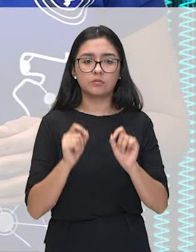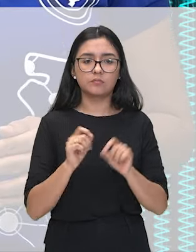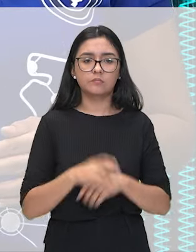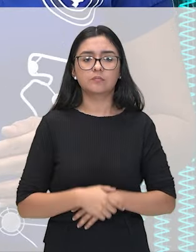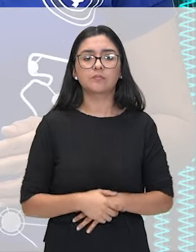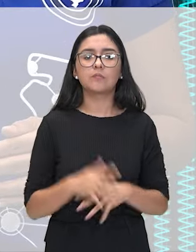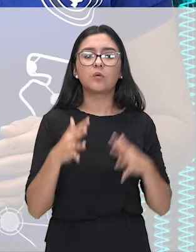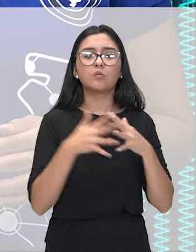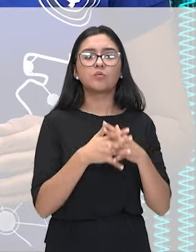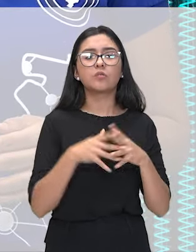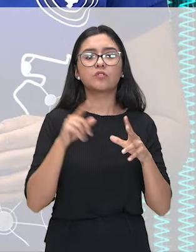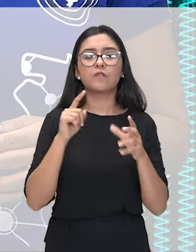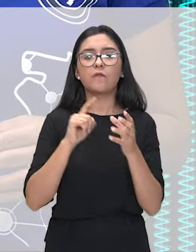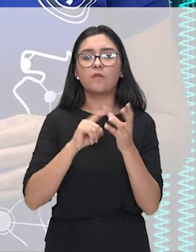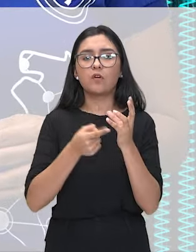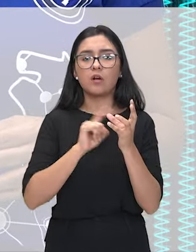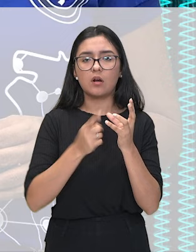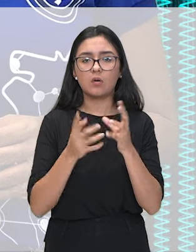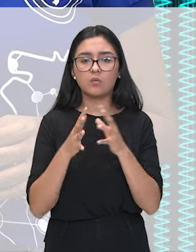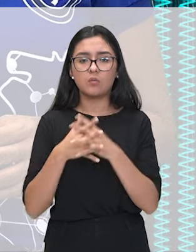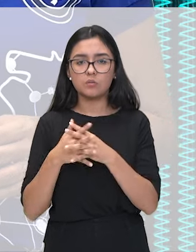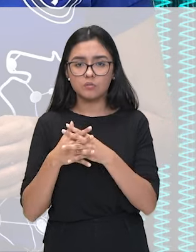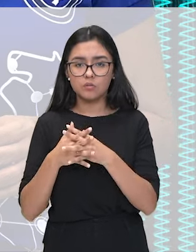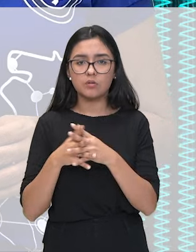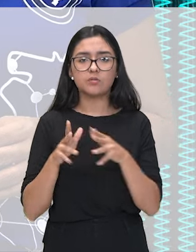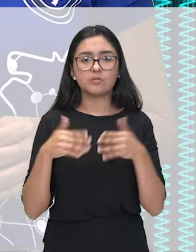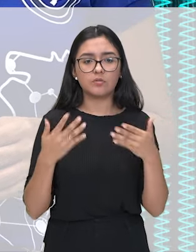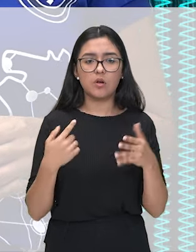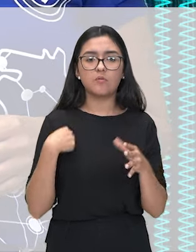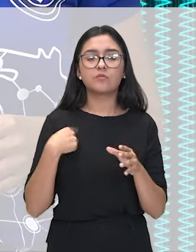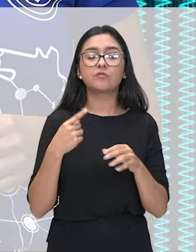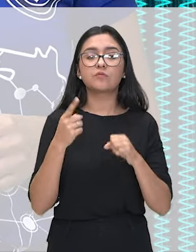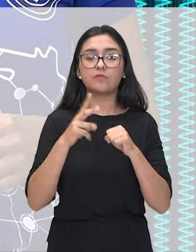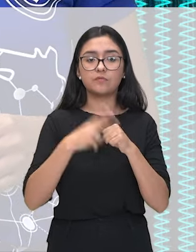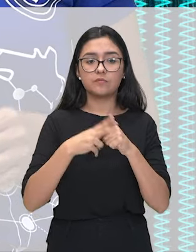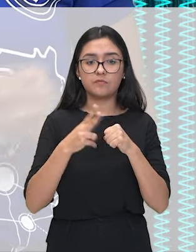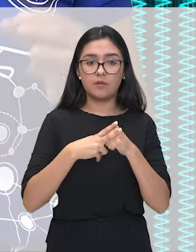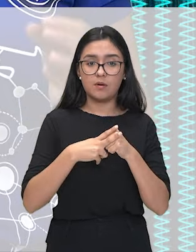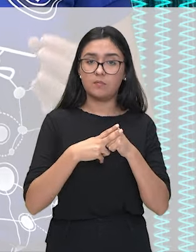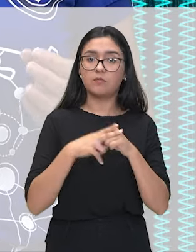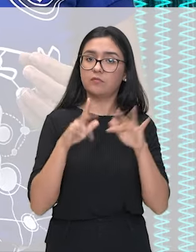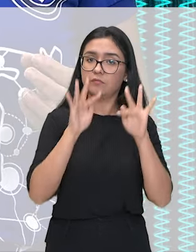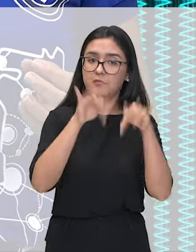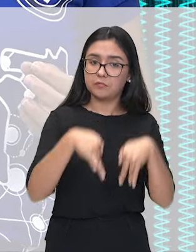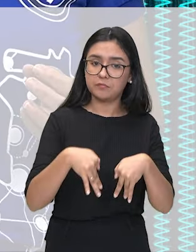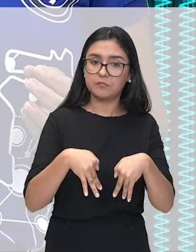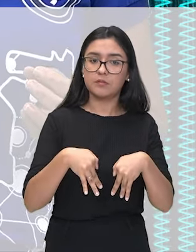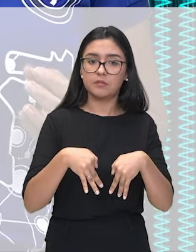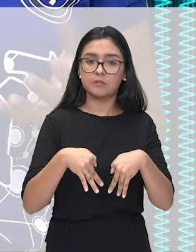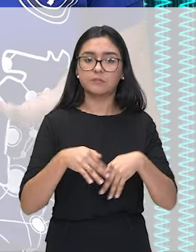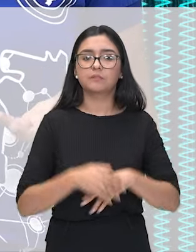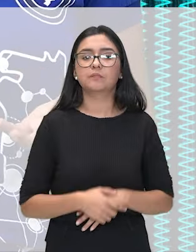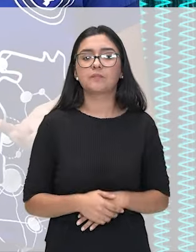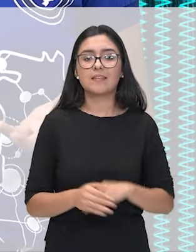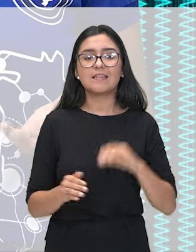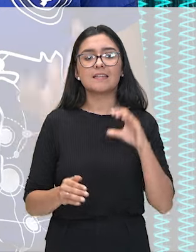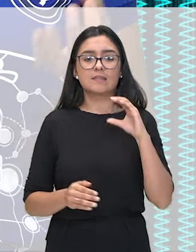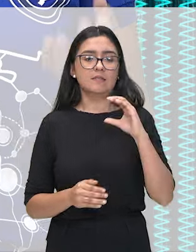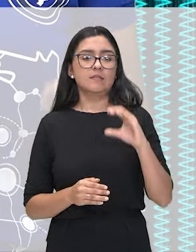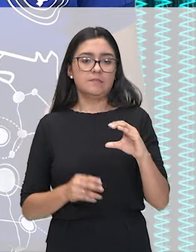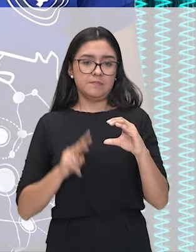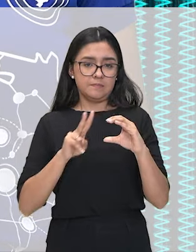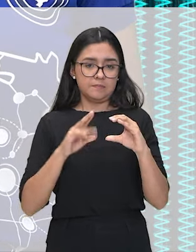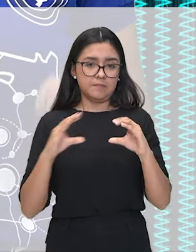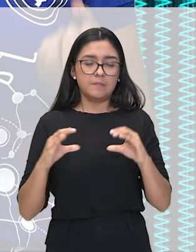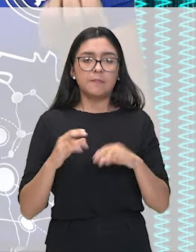vogal consoante certo os verbos que terminam nessa sequência CVC CVC de quê